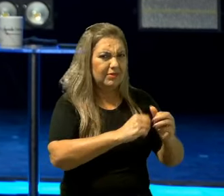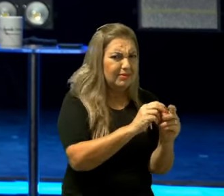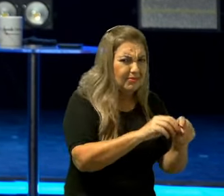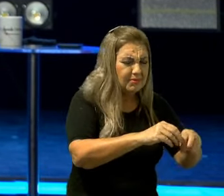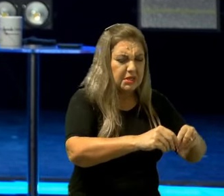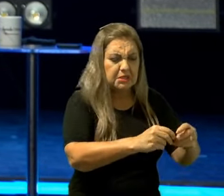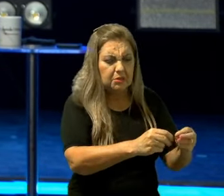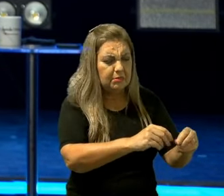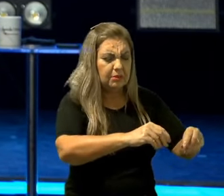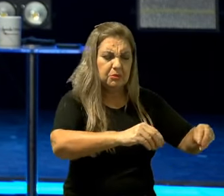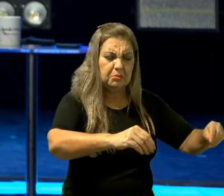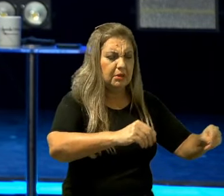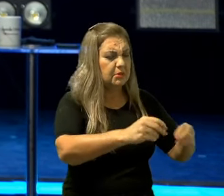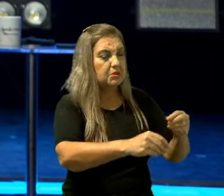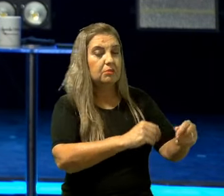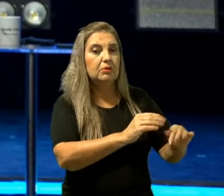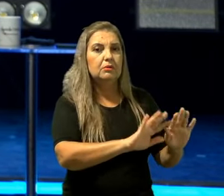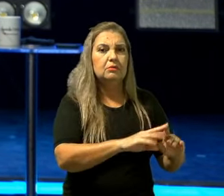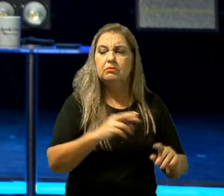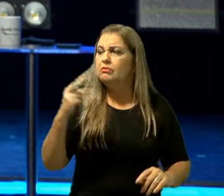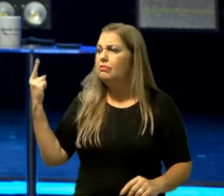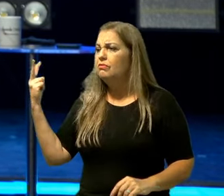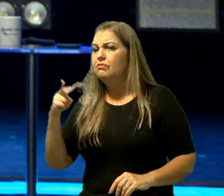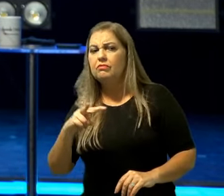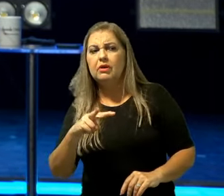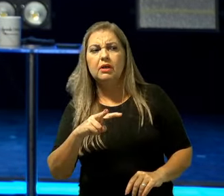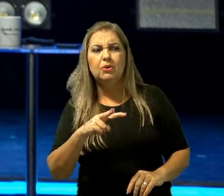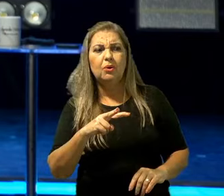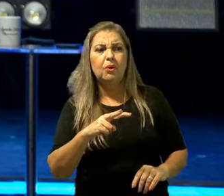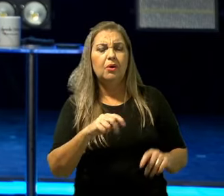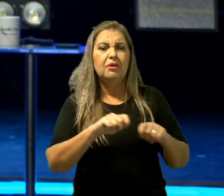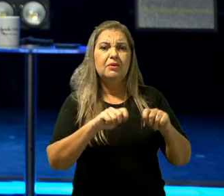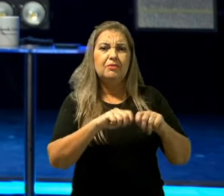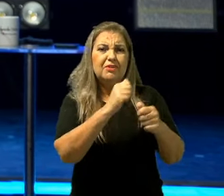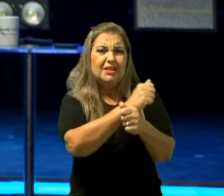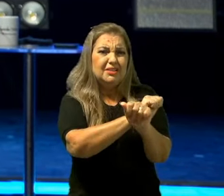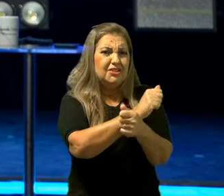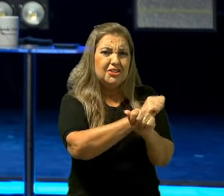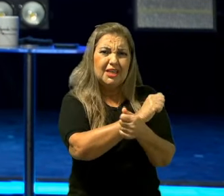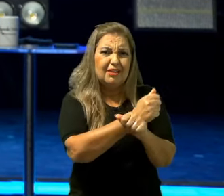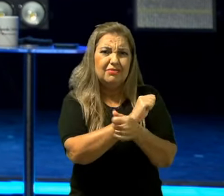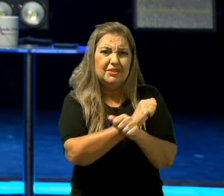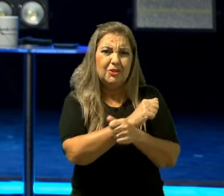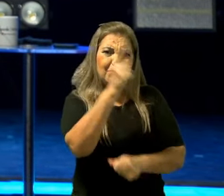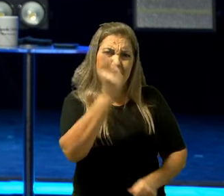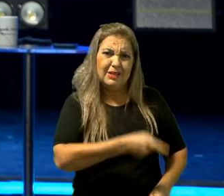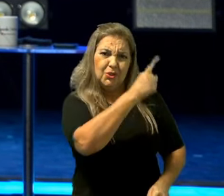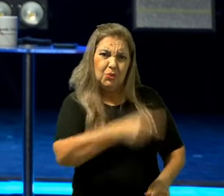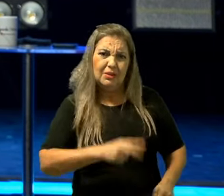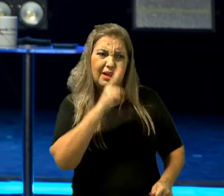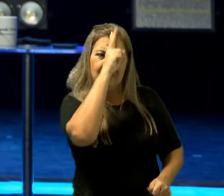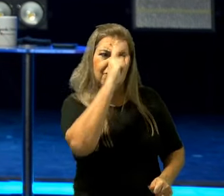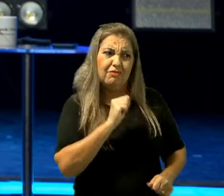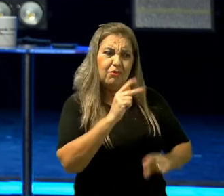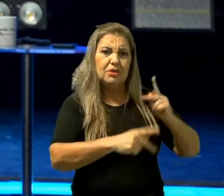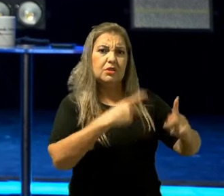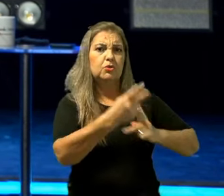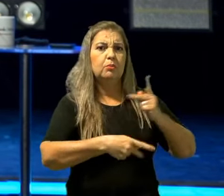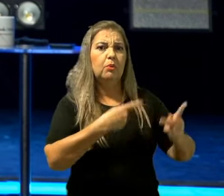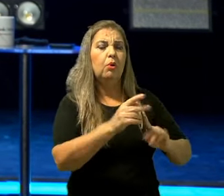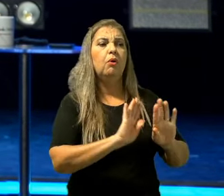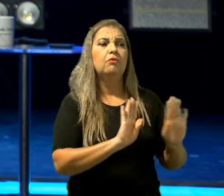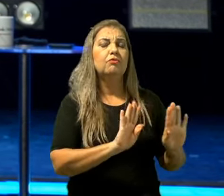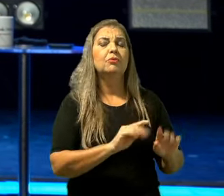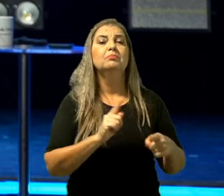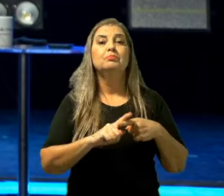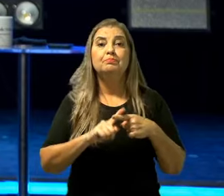barro. Faraó estabeleceu a escravidão para anular a força do povo. Esse texto me deixa abismado,